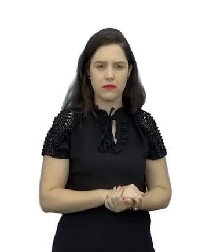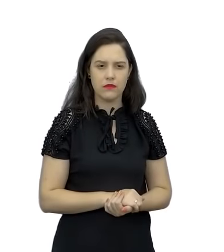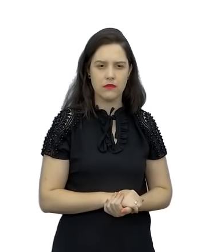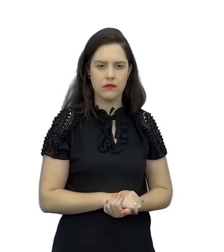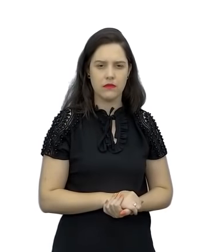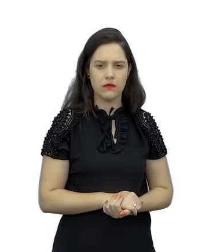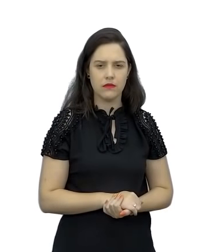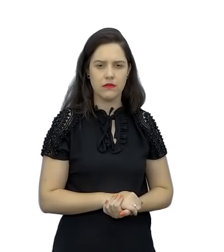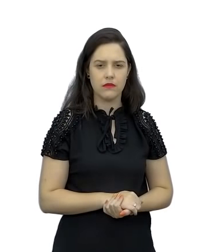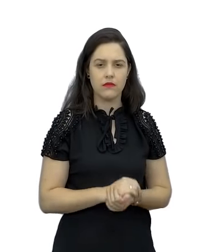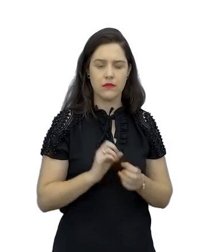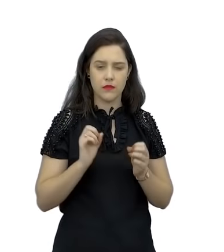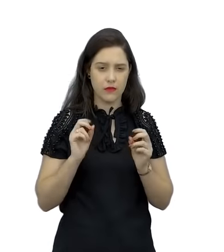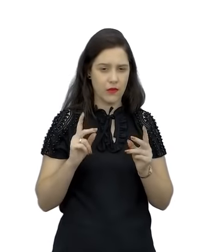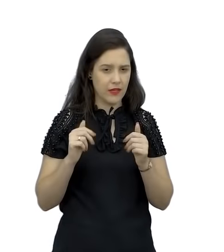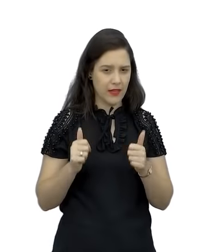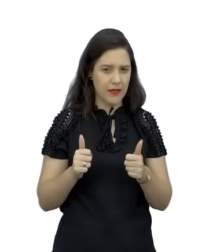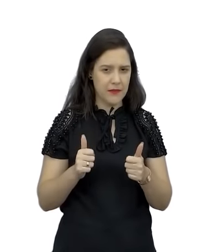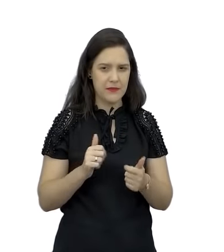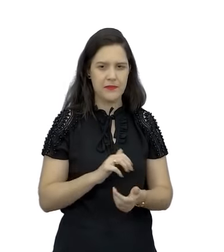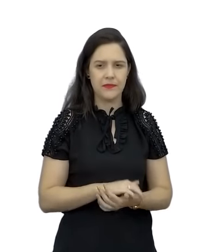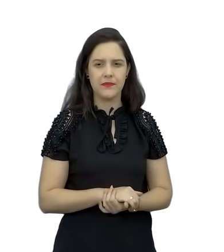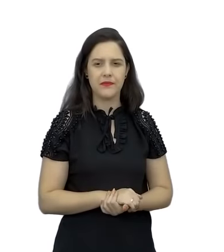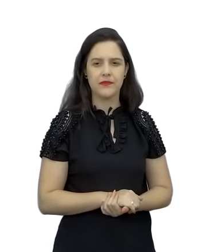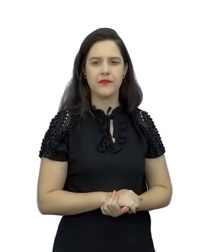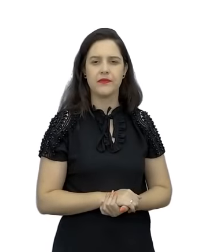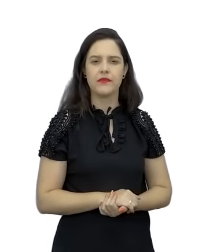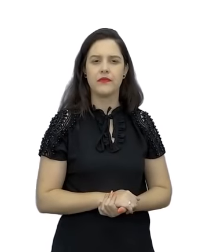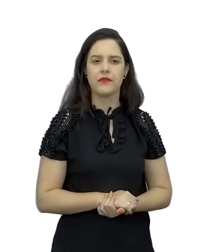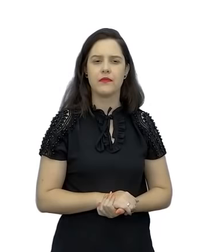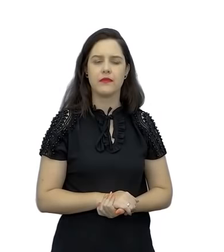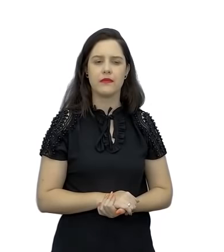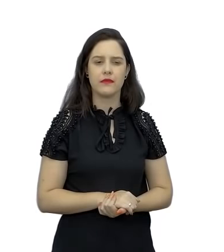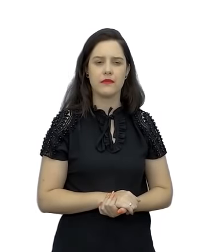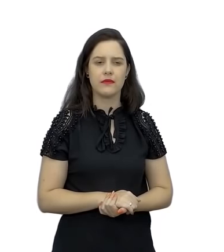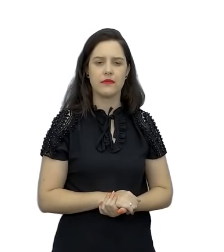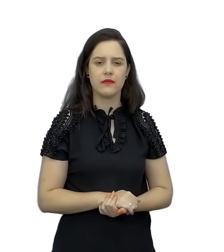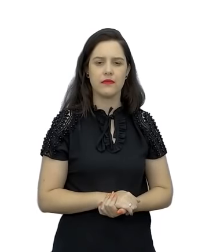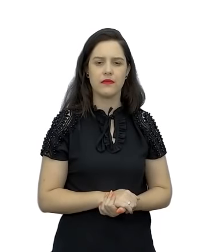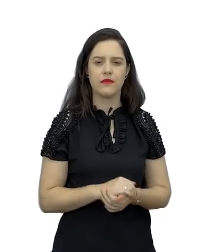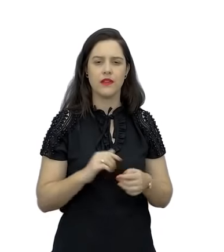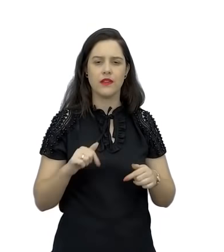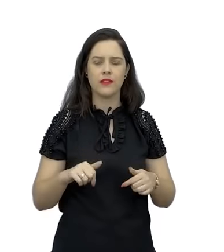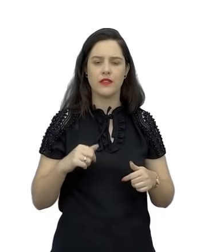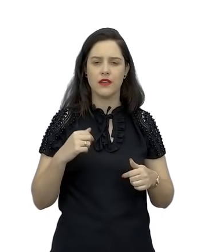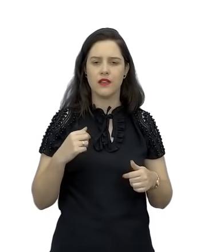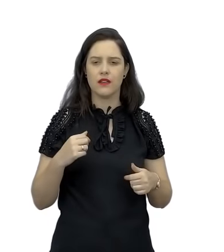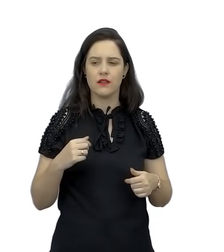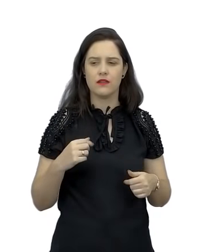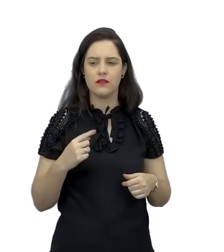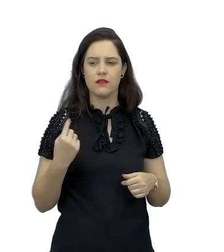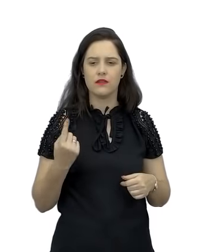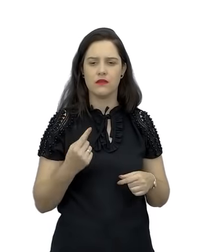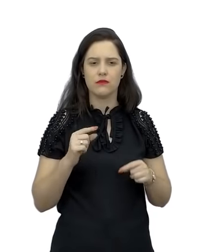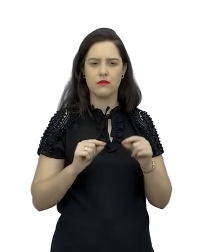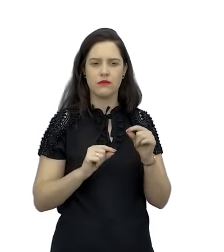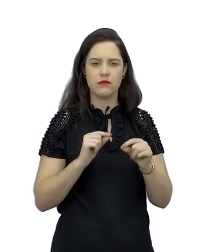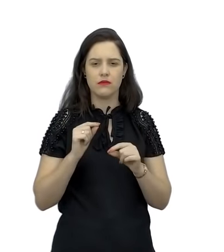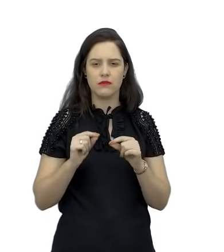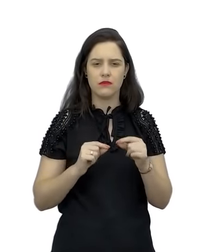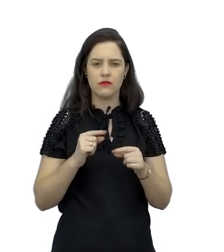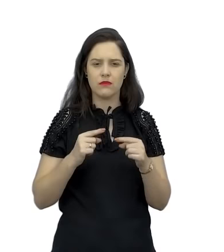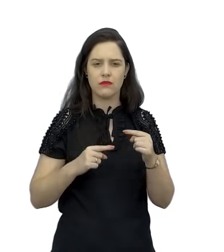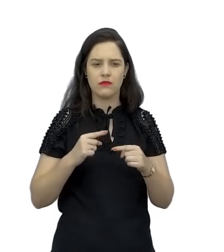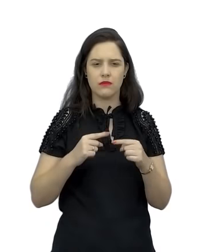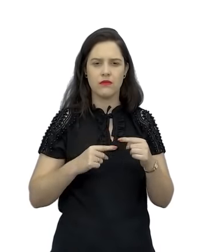inseridos. Tá bom? Vamos lá. Aqui a gente traz para a nossa discussão aqui, nós